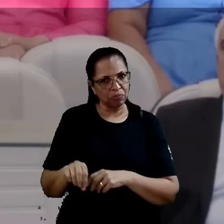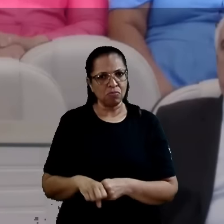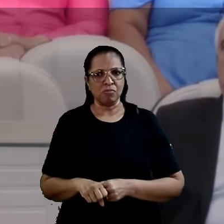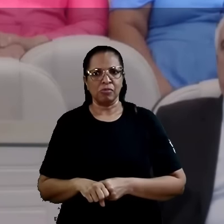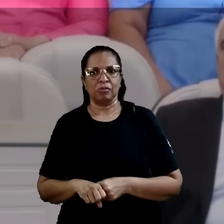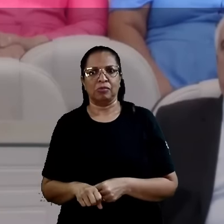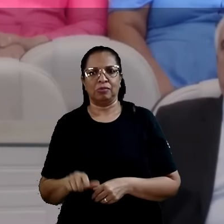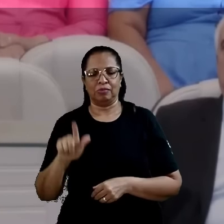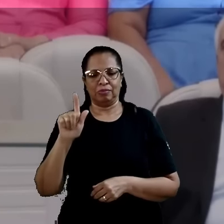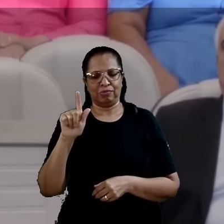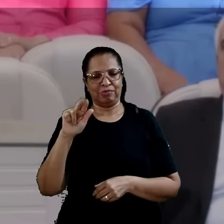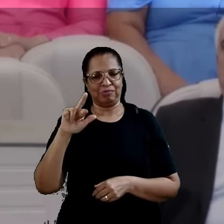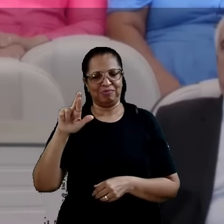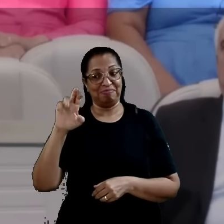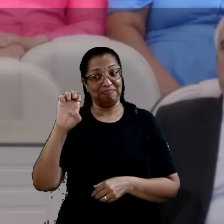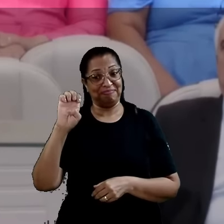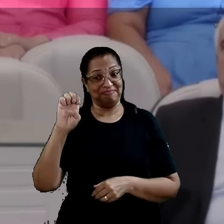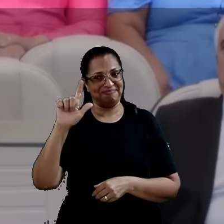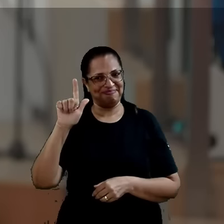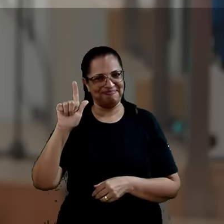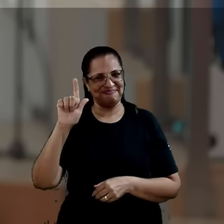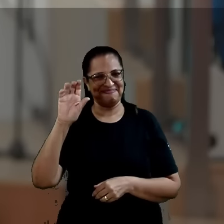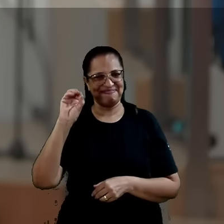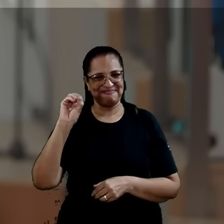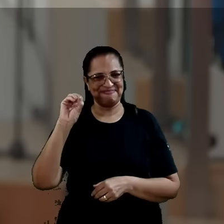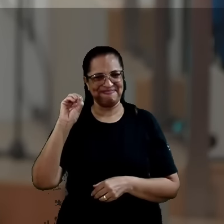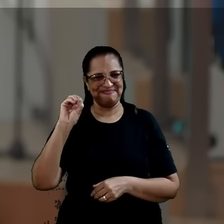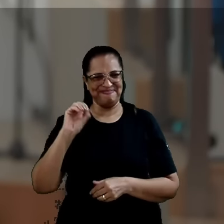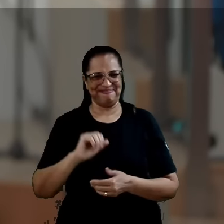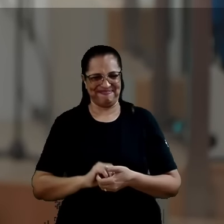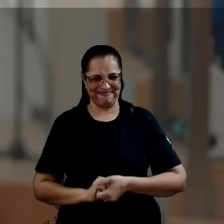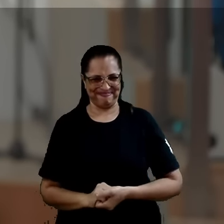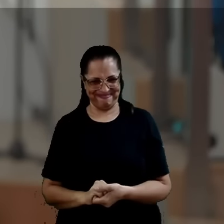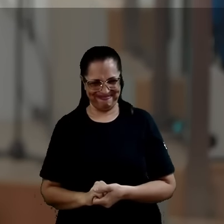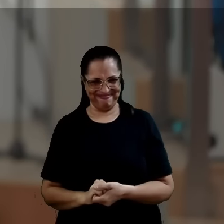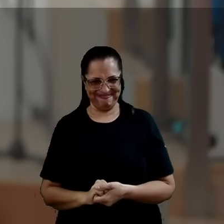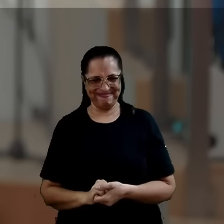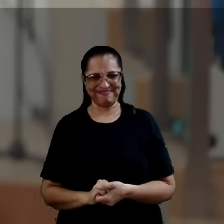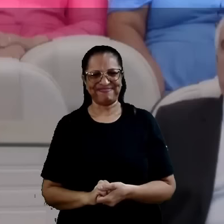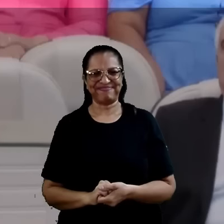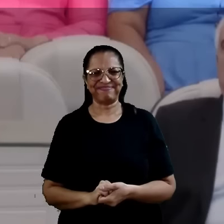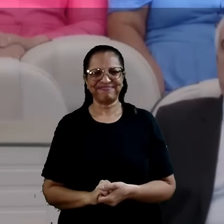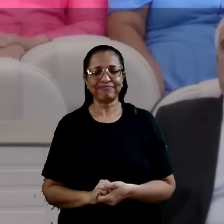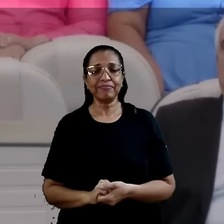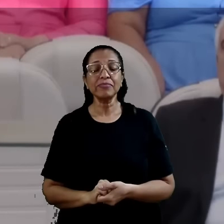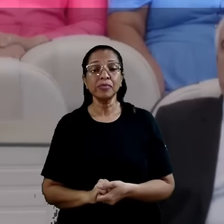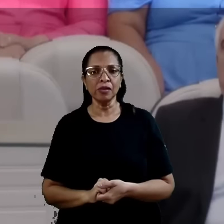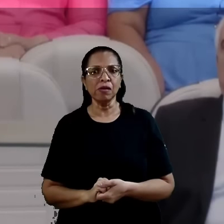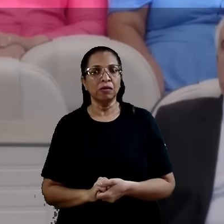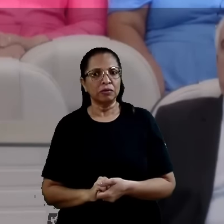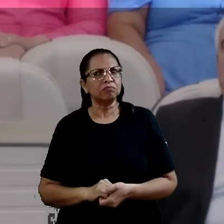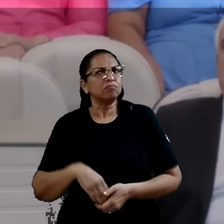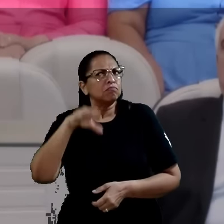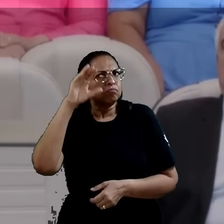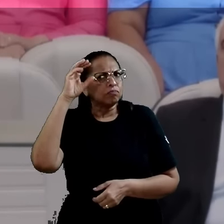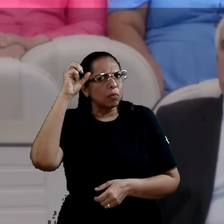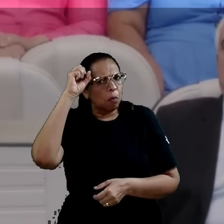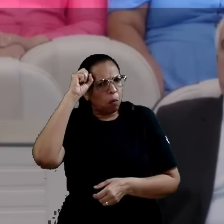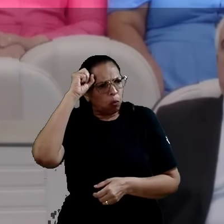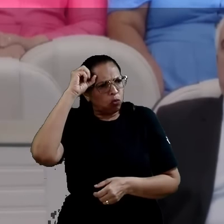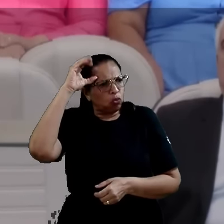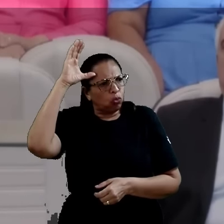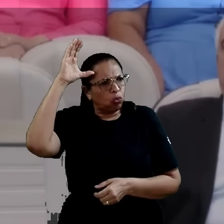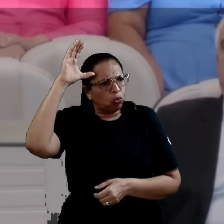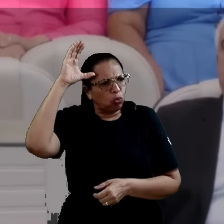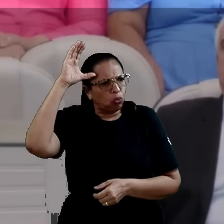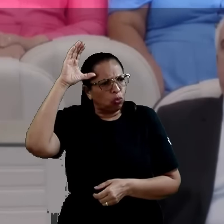despertamento inicialmente e um homem de profundo conhecimento e ele disse que um ele